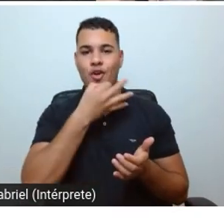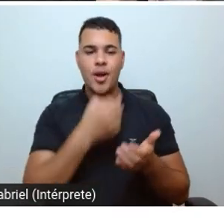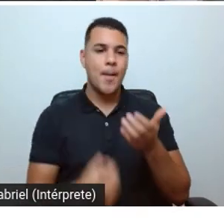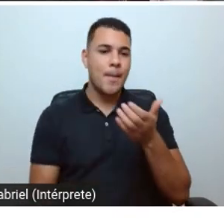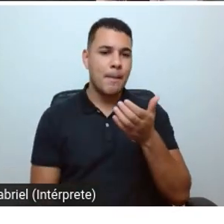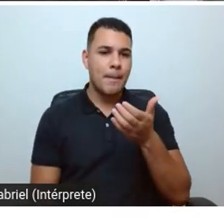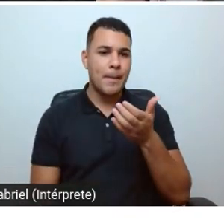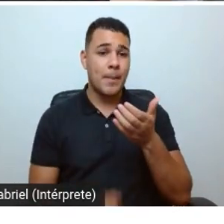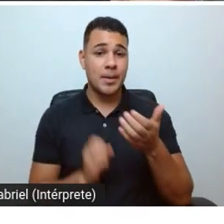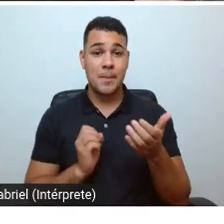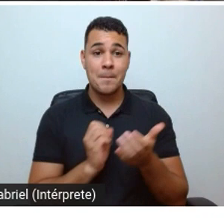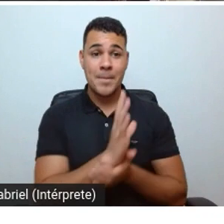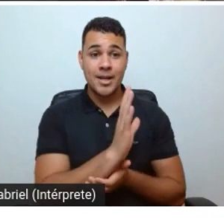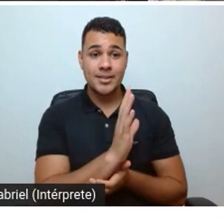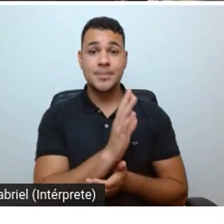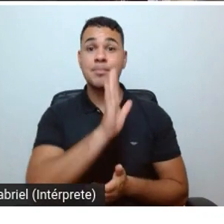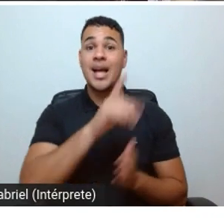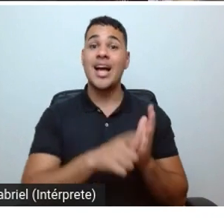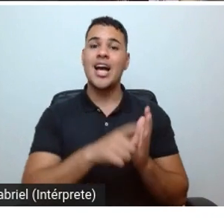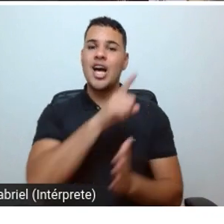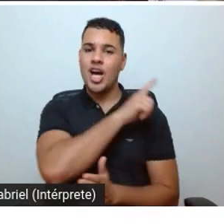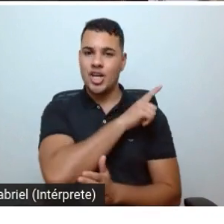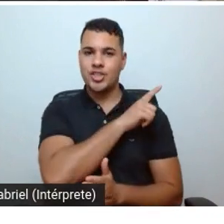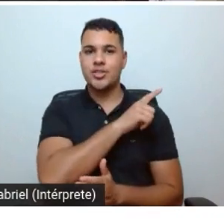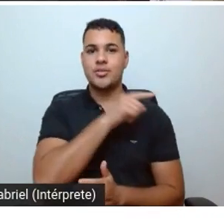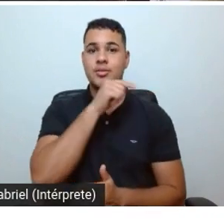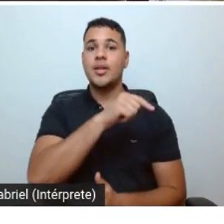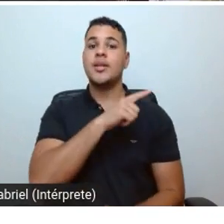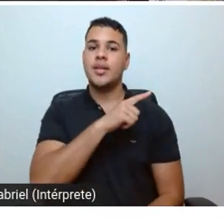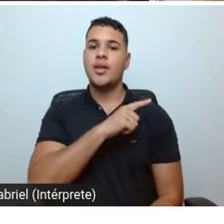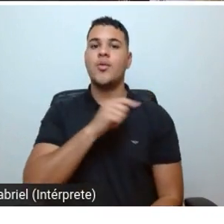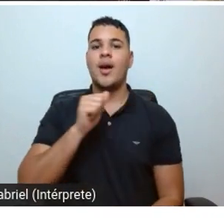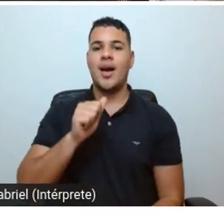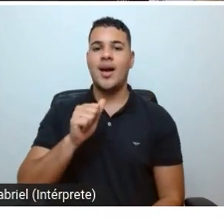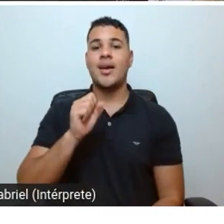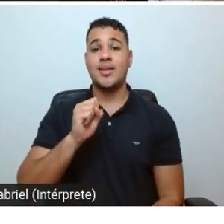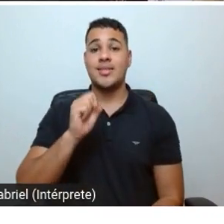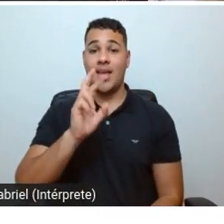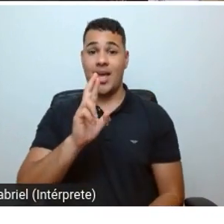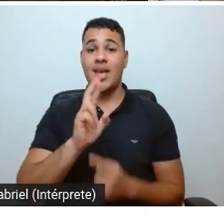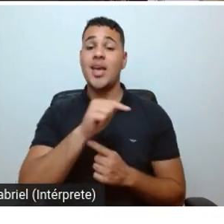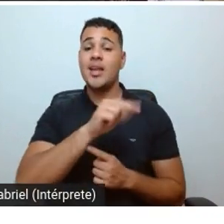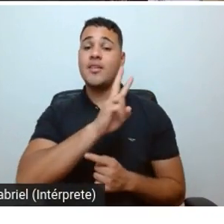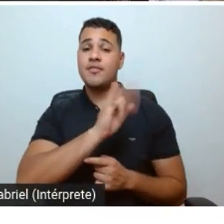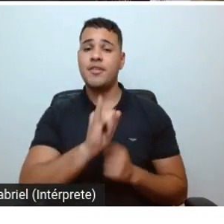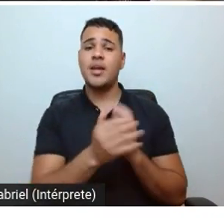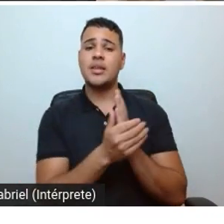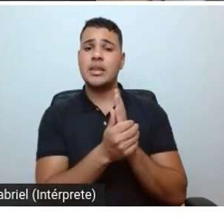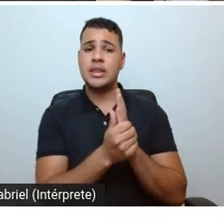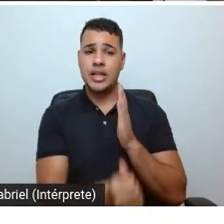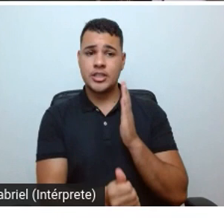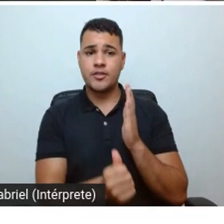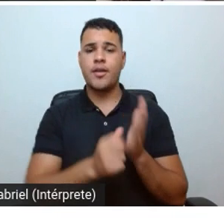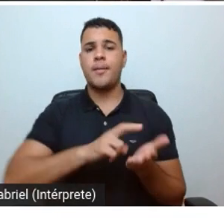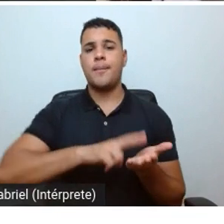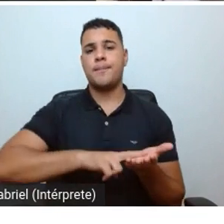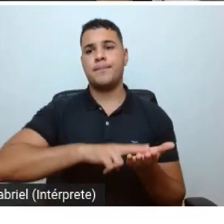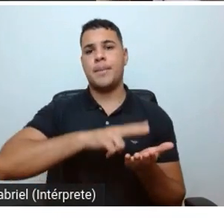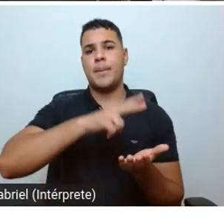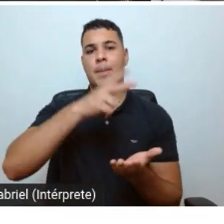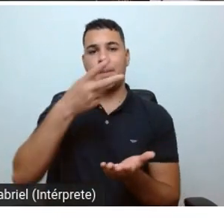para a inteligência artificial, existe o ASR que transcreve aquele texto falado em voz para um